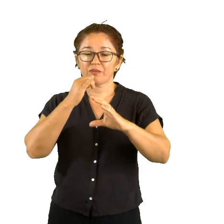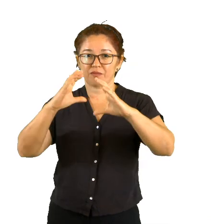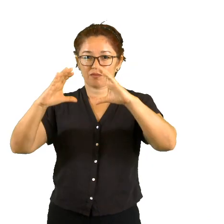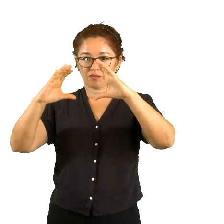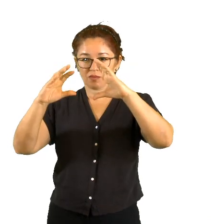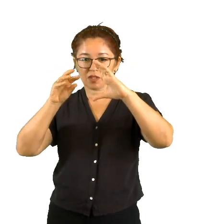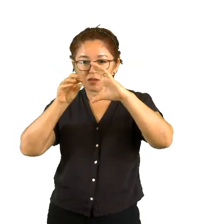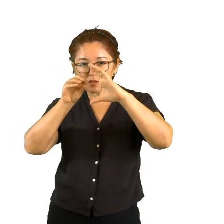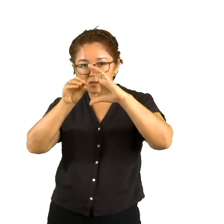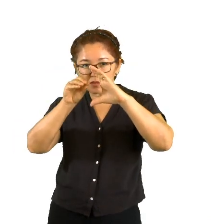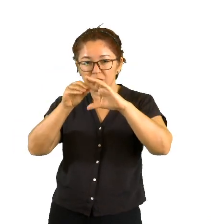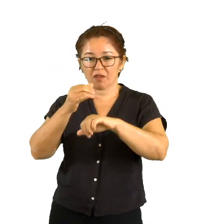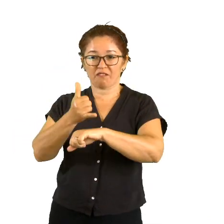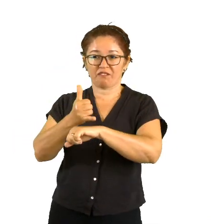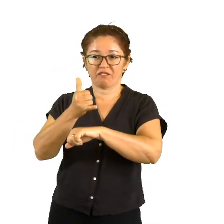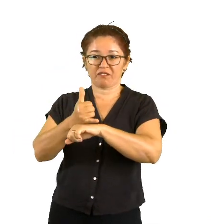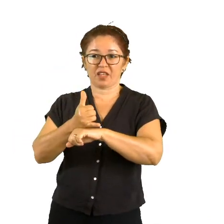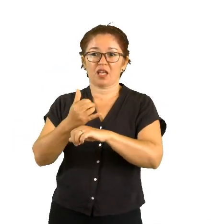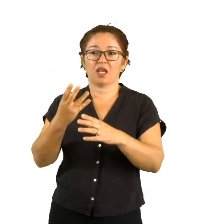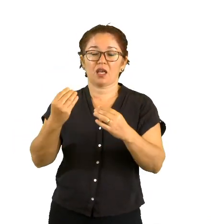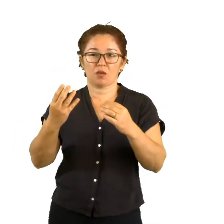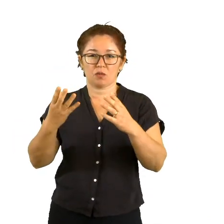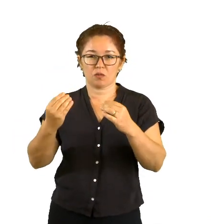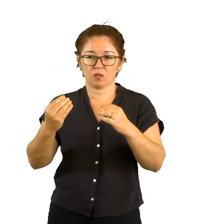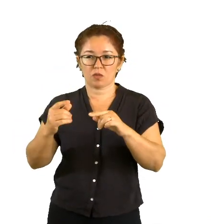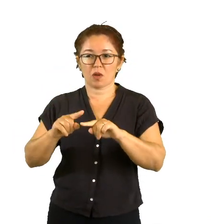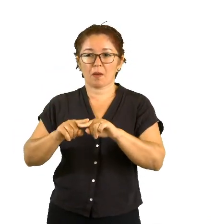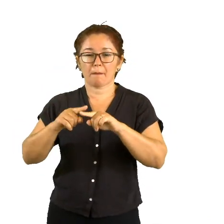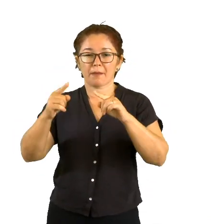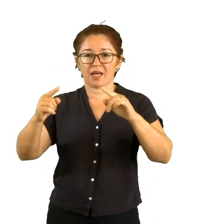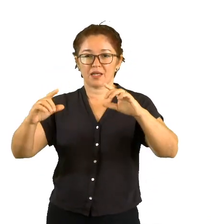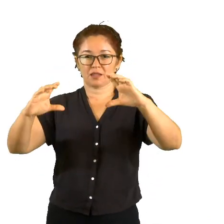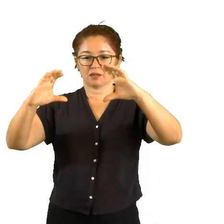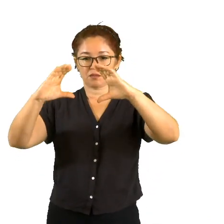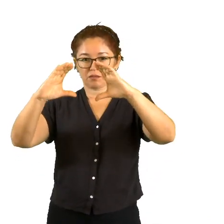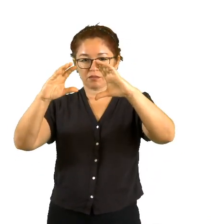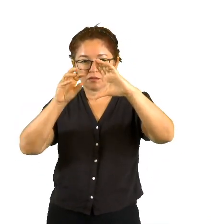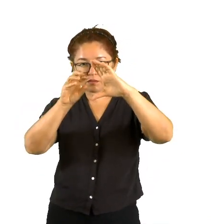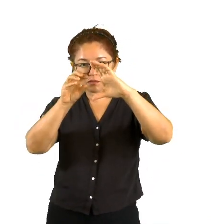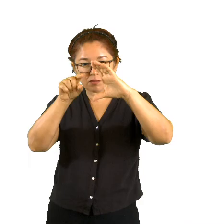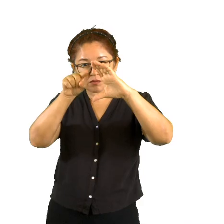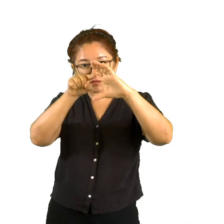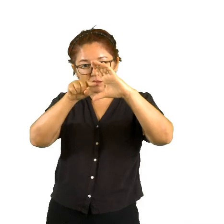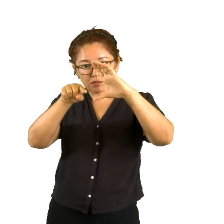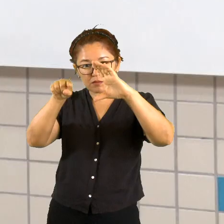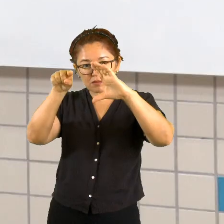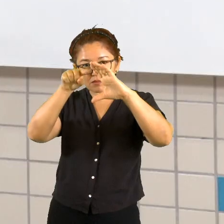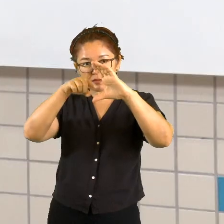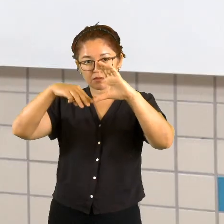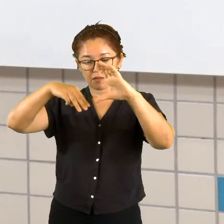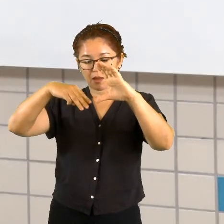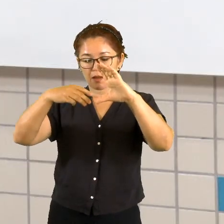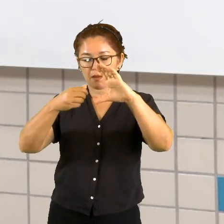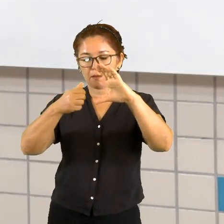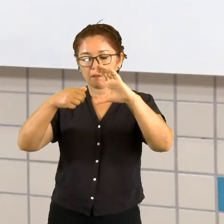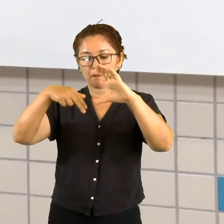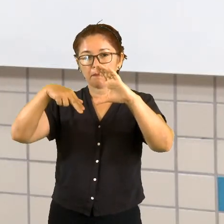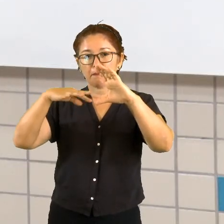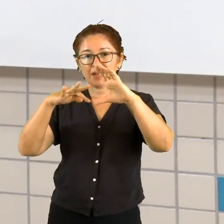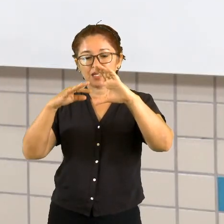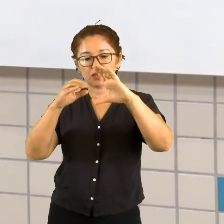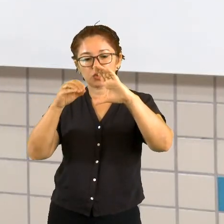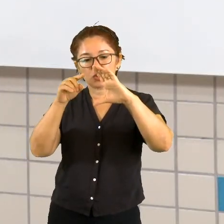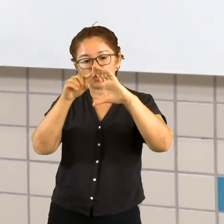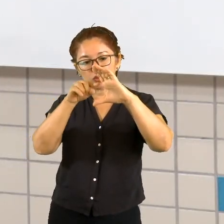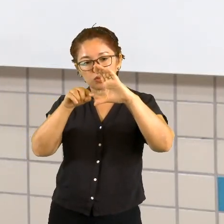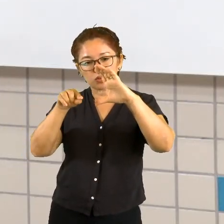ferro. Já o manto, que é a parte intermediária entre o núcleo e a crosta, ela é formada